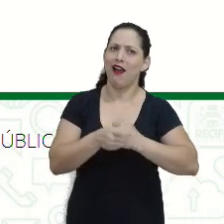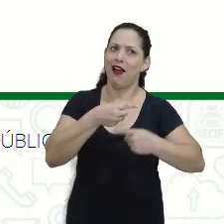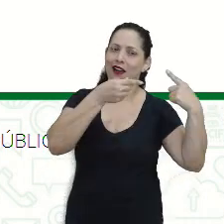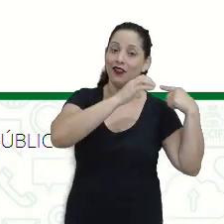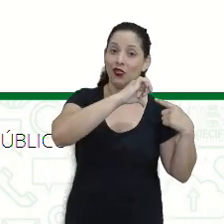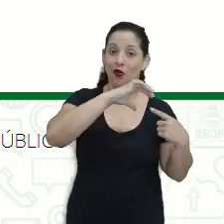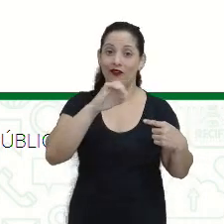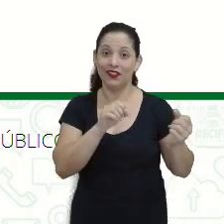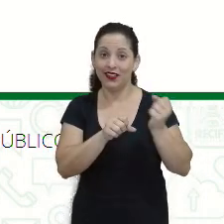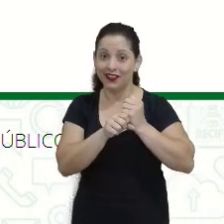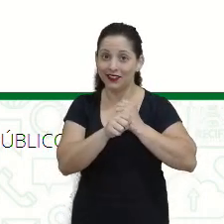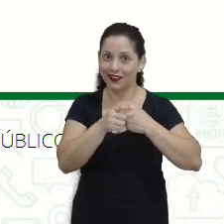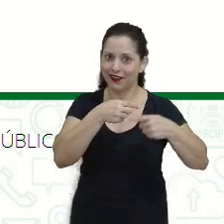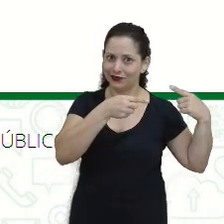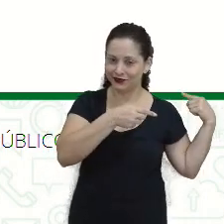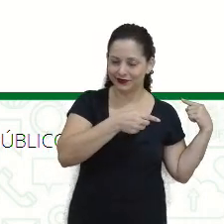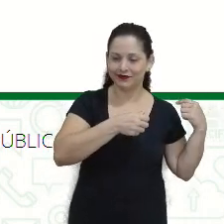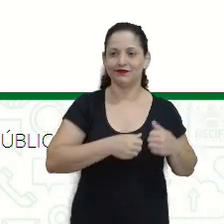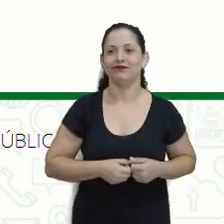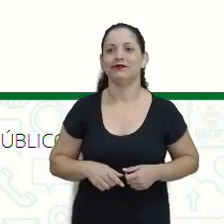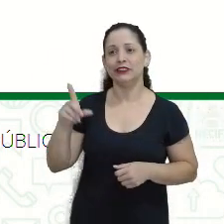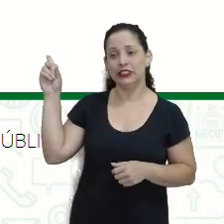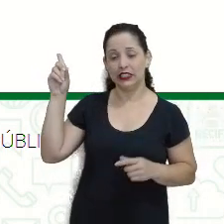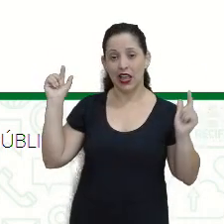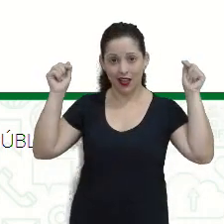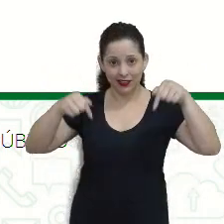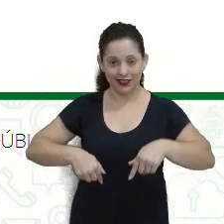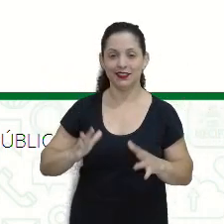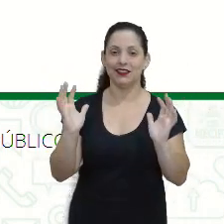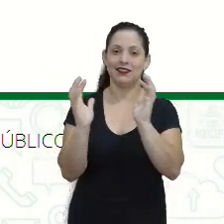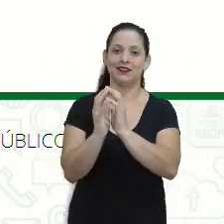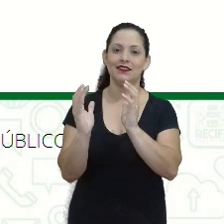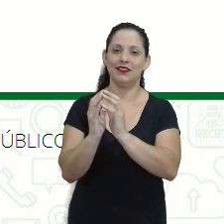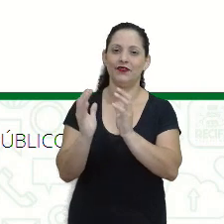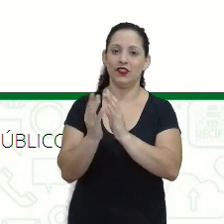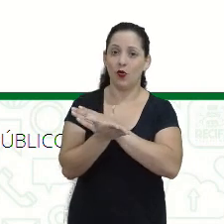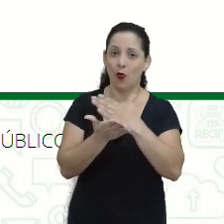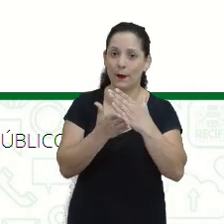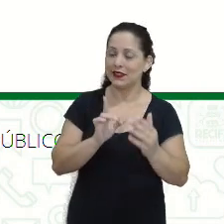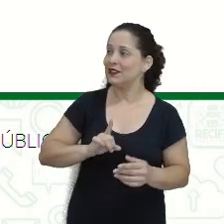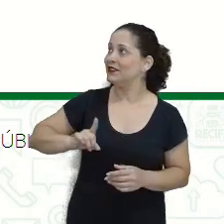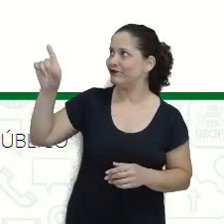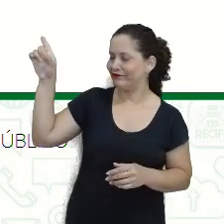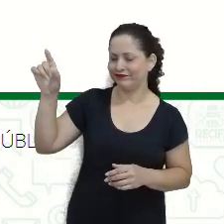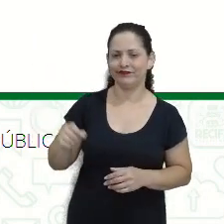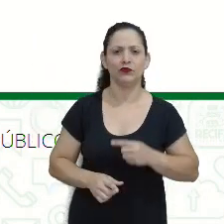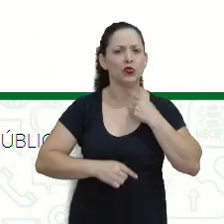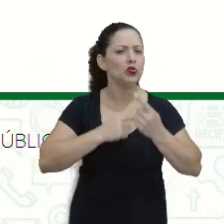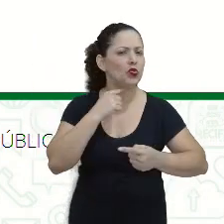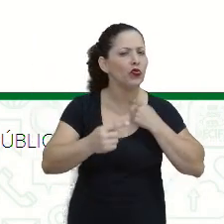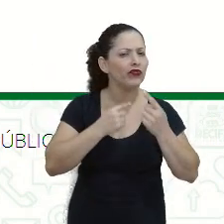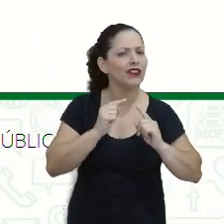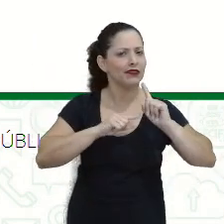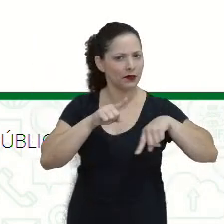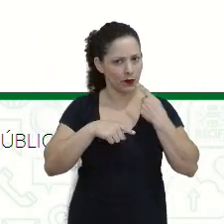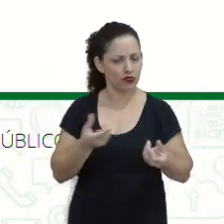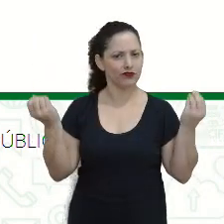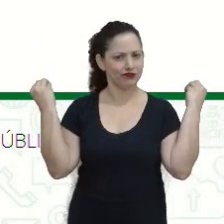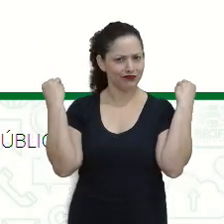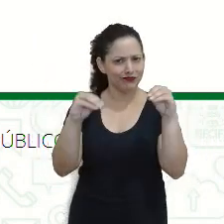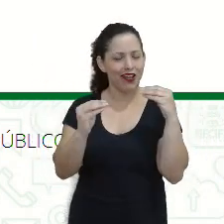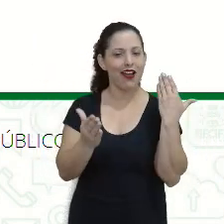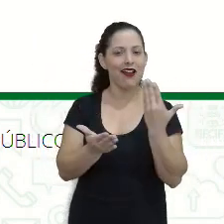o transporte urbano aqui do Recife começou nesse espaço. Então, se vocês tiverem qualquer dúvida, voltem até essa aula, a gente vê de transporte urbano